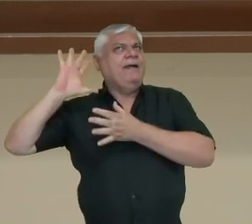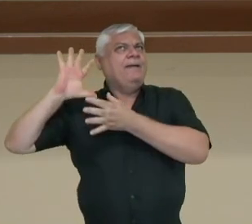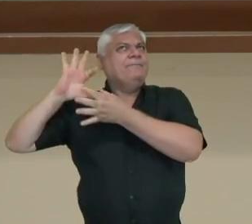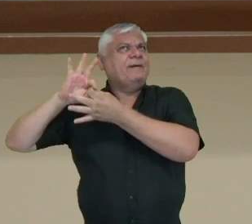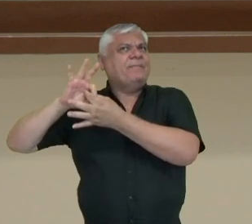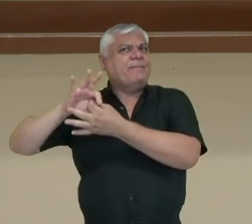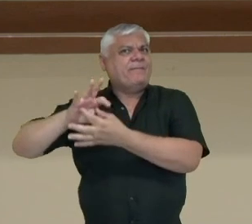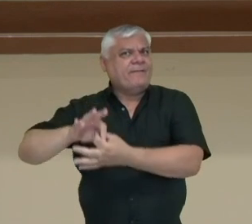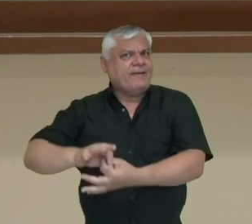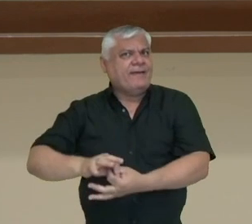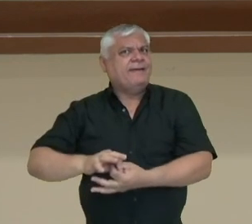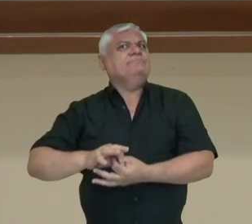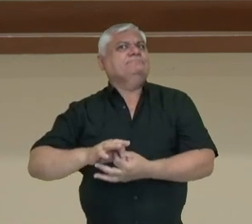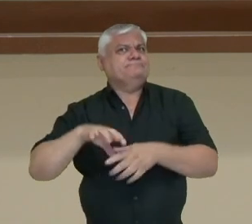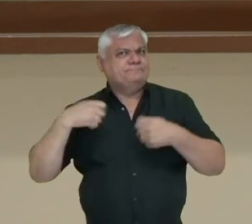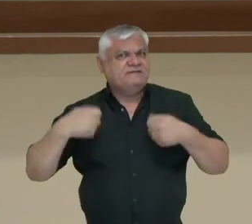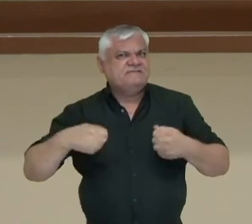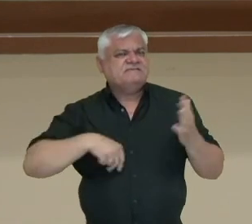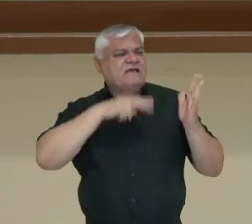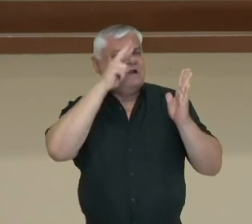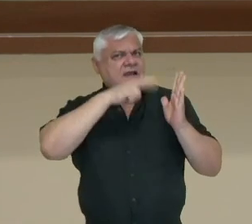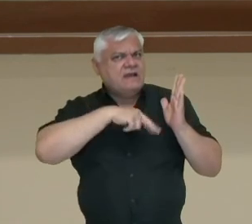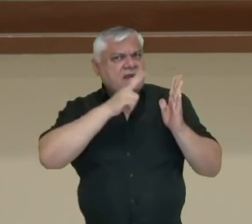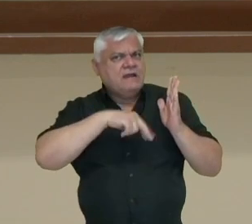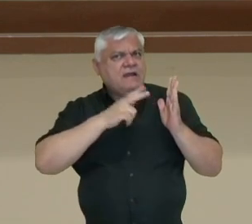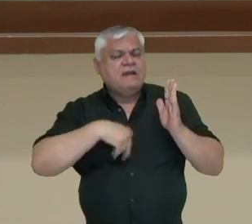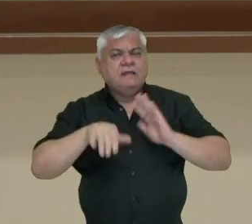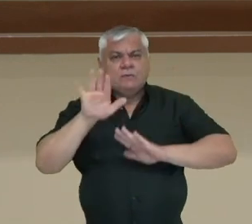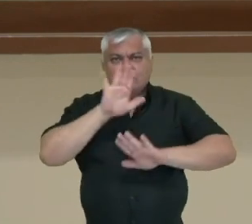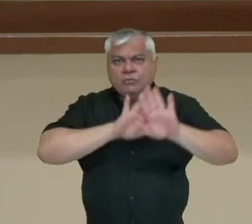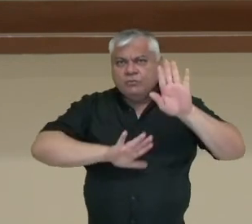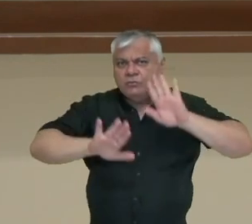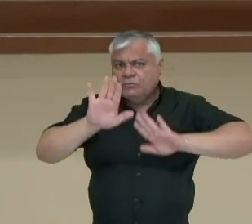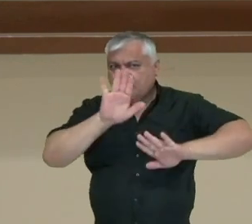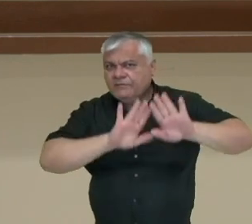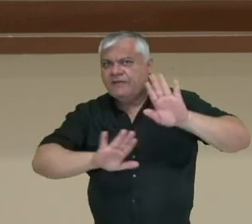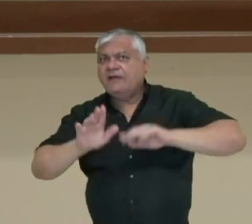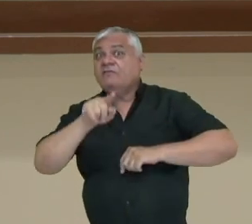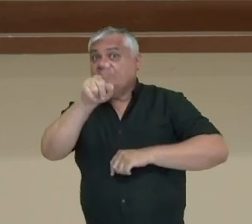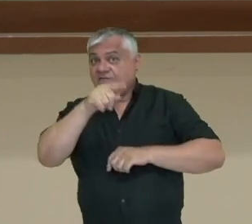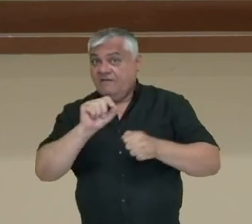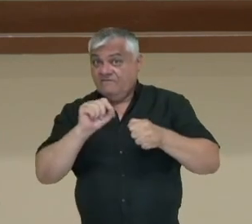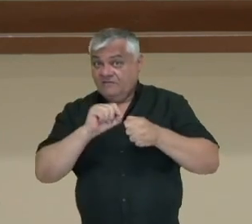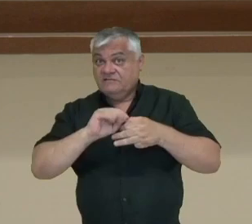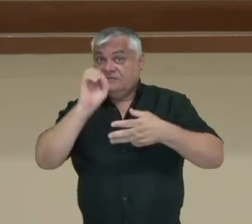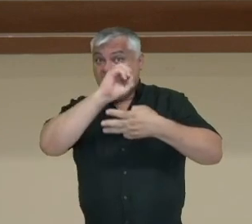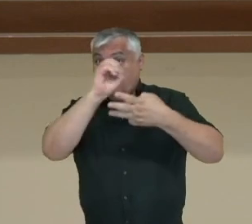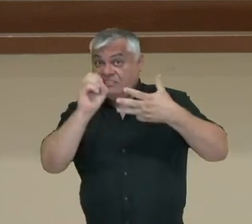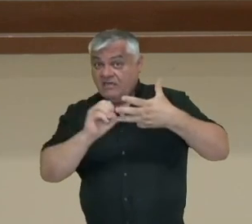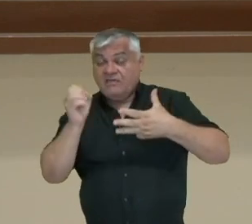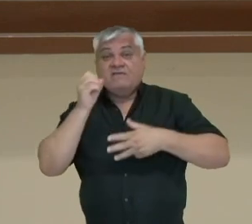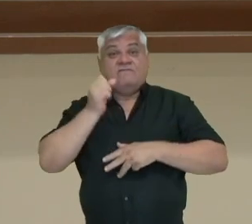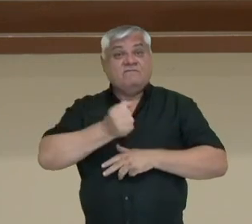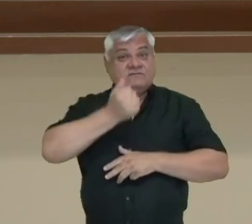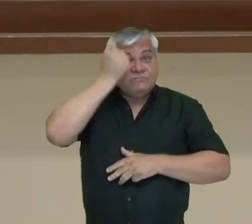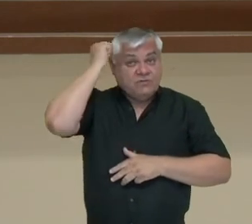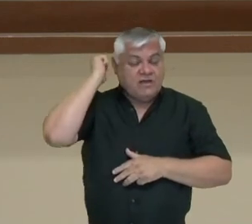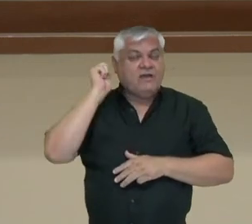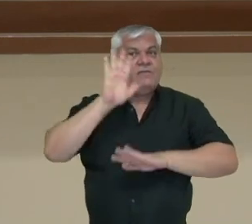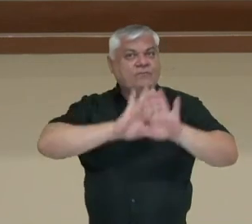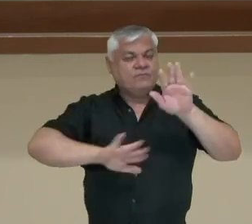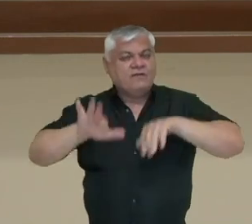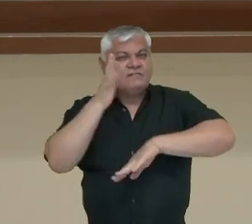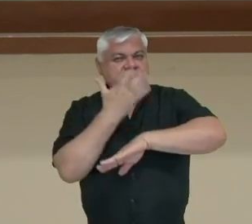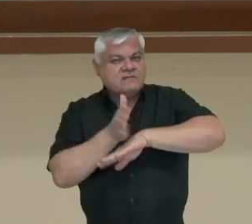é muito peculiar, vocês vão ter que tomar cuidado, a galera que vai fazer Enem, vestibular, já vai treinando